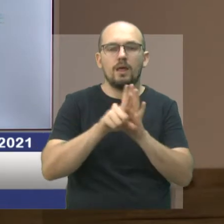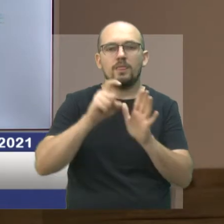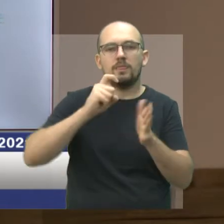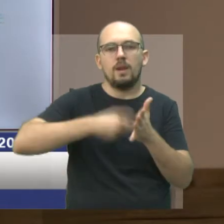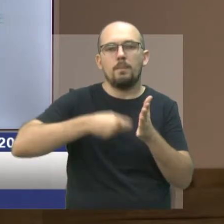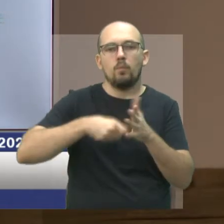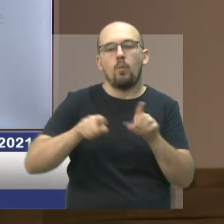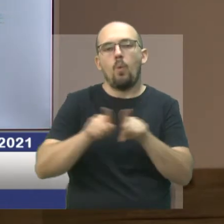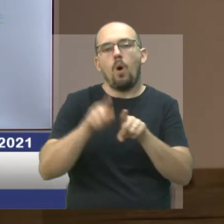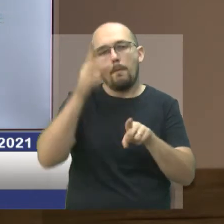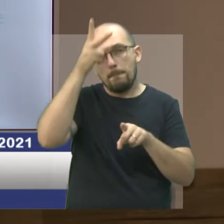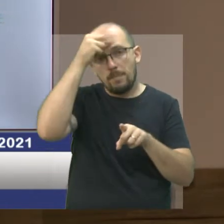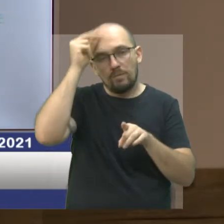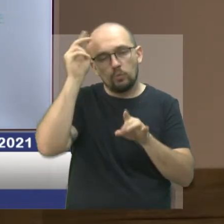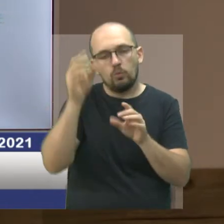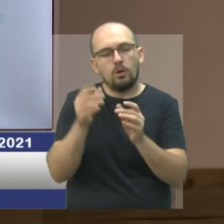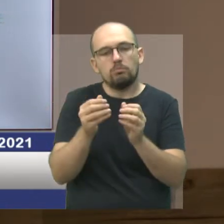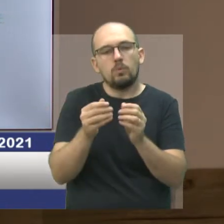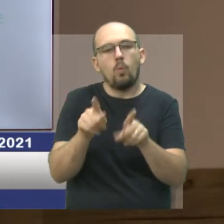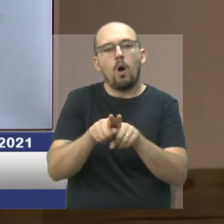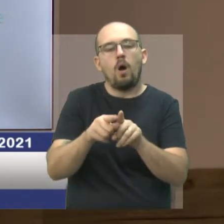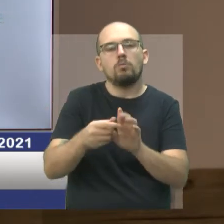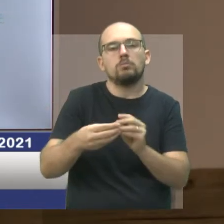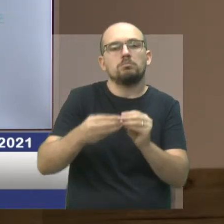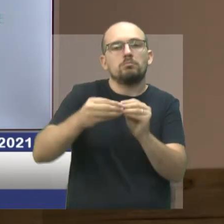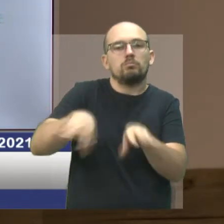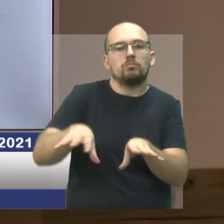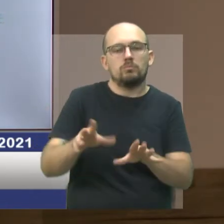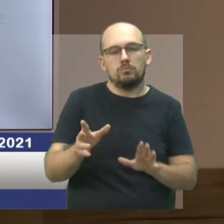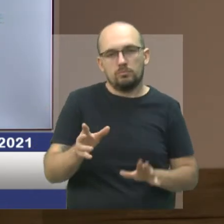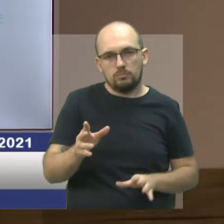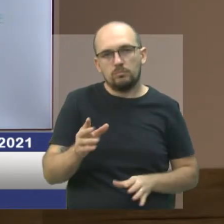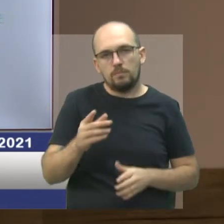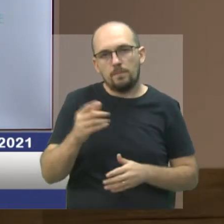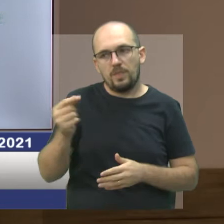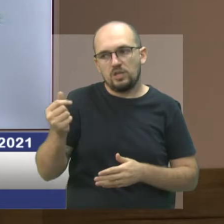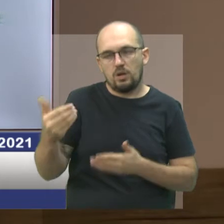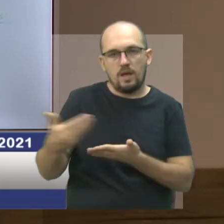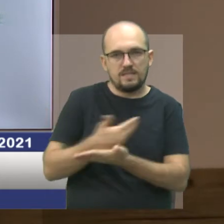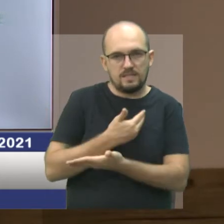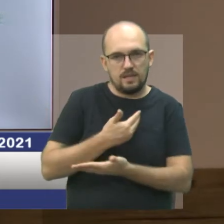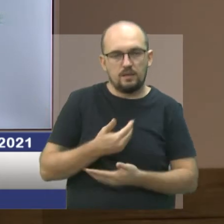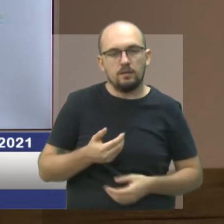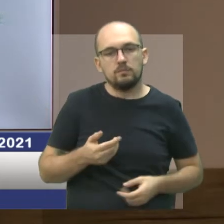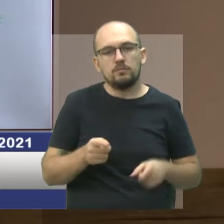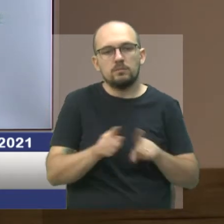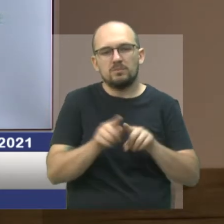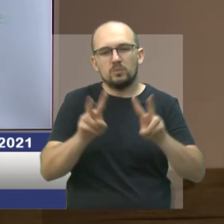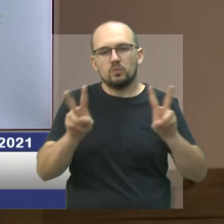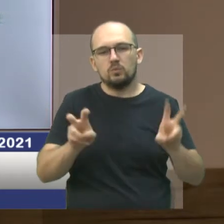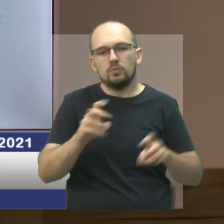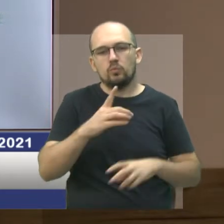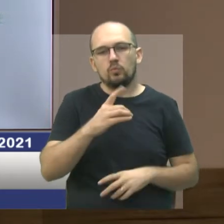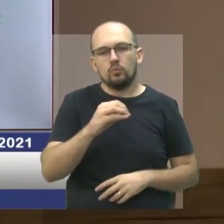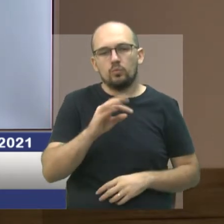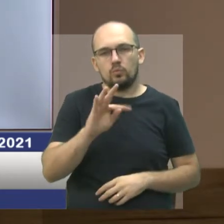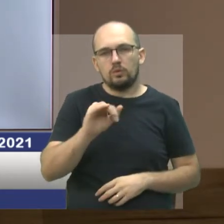receitas e autoriza a transposição, transferência e remanejamento de dotações.